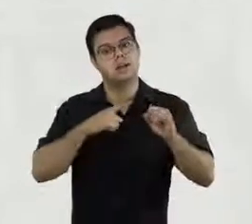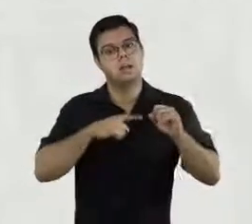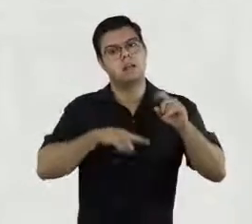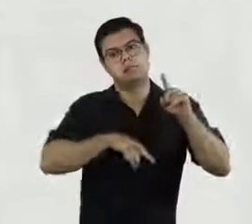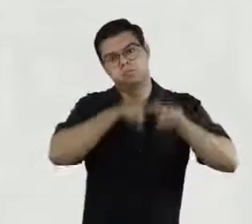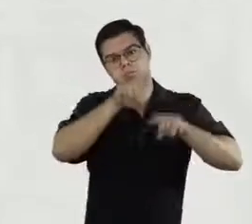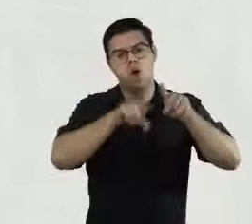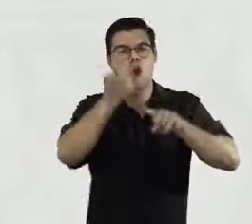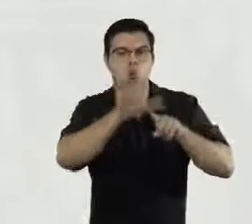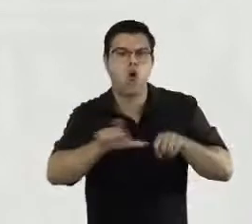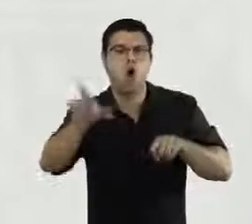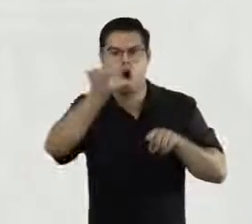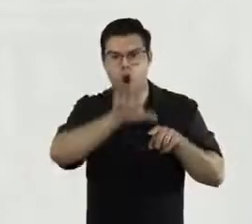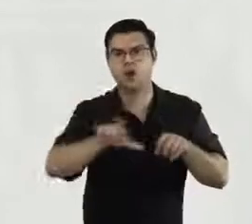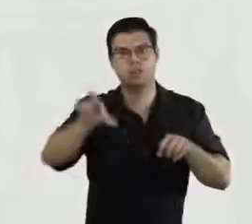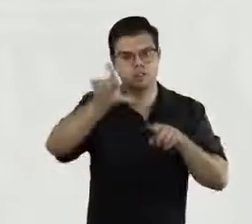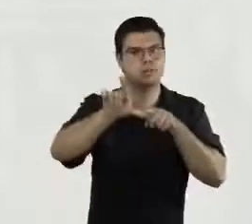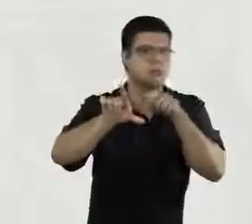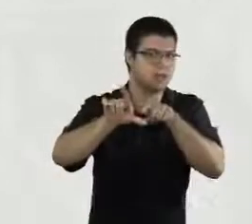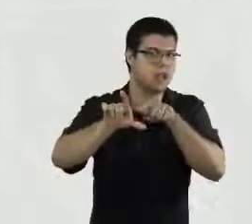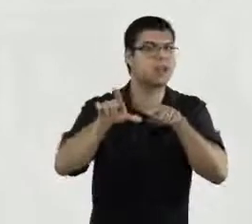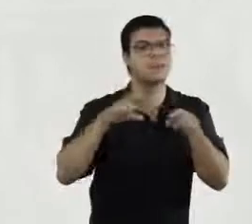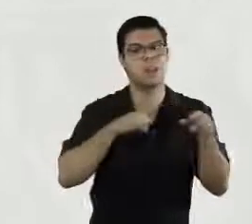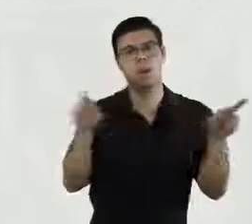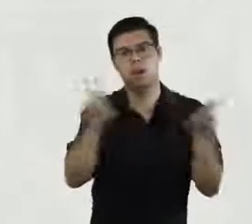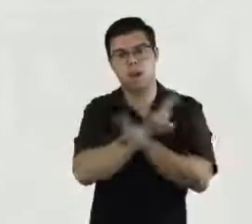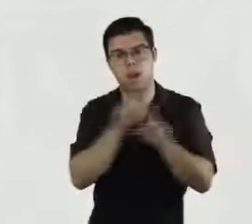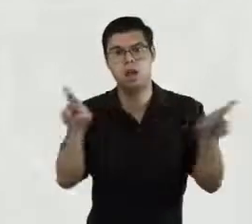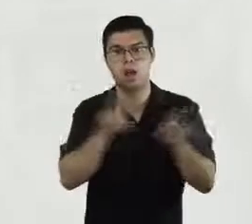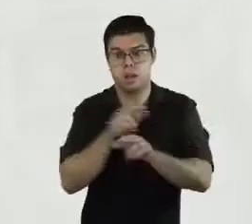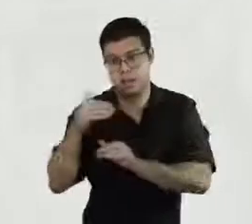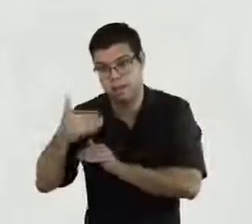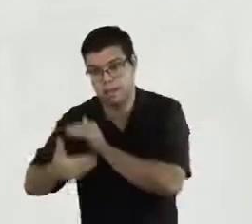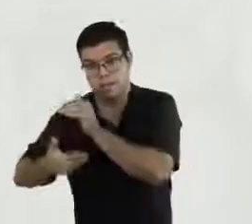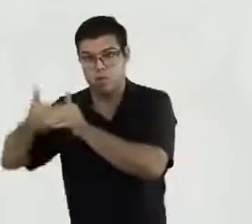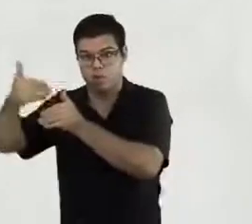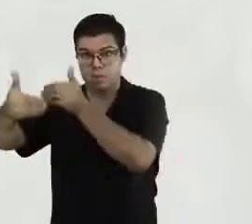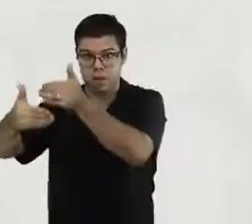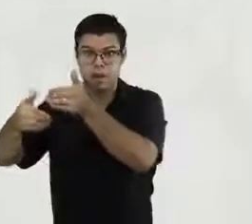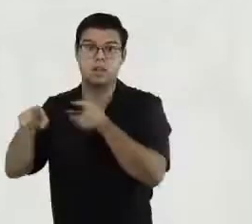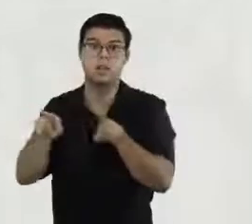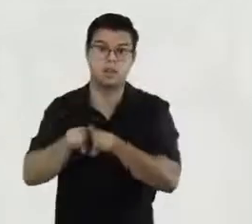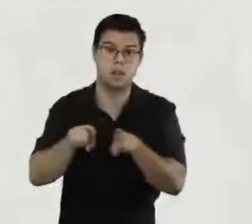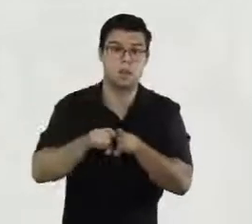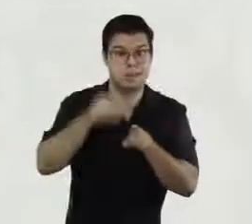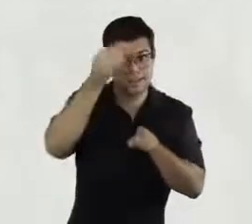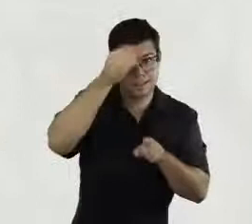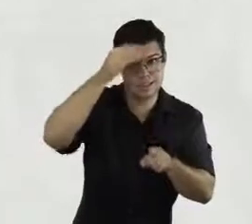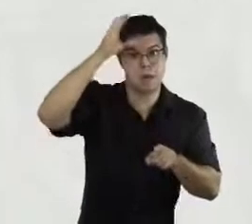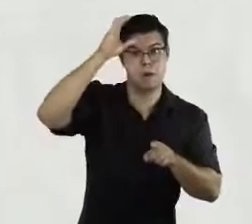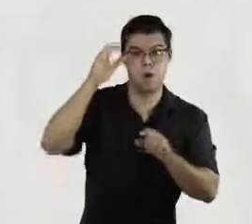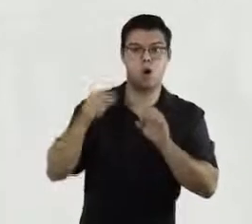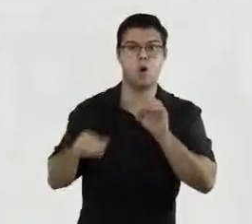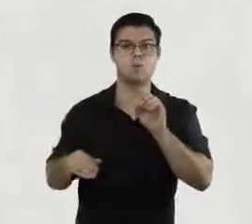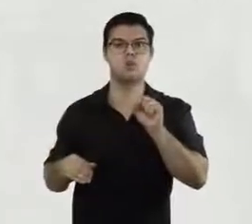trazem, entre outras possibilidades, a relação entre desenvolvimento e obsolescência dos saberes,